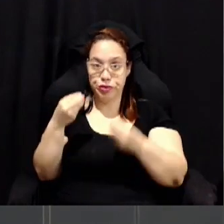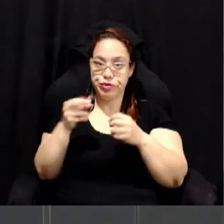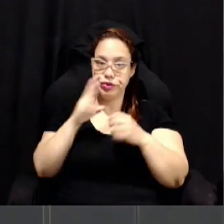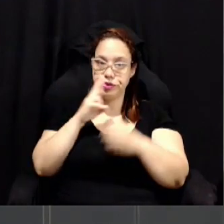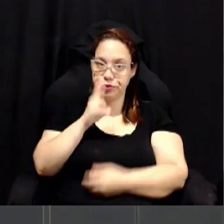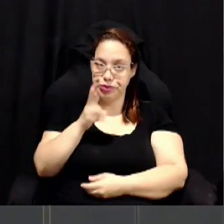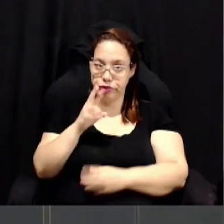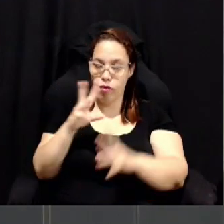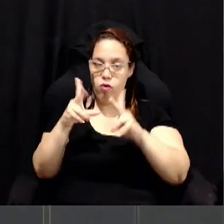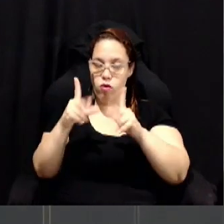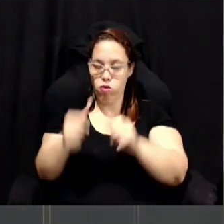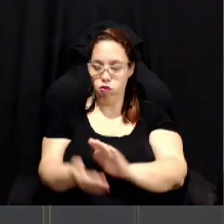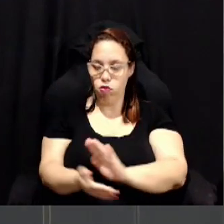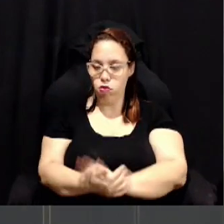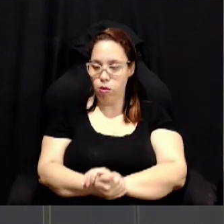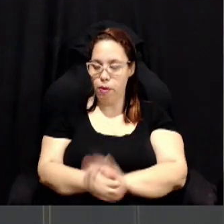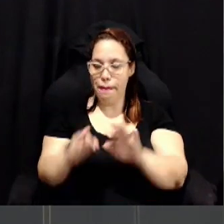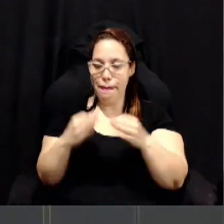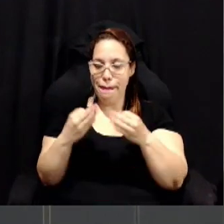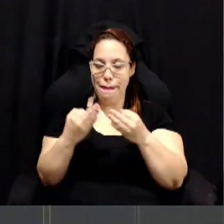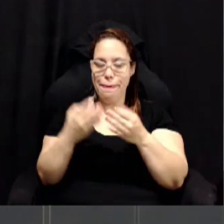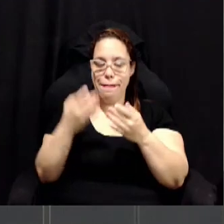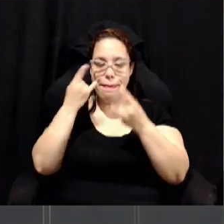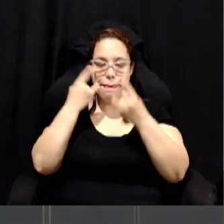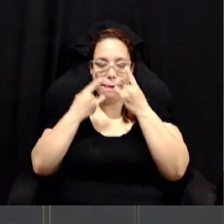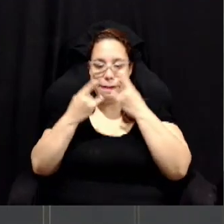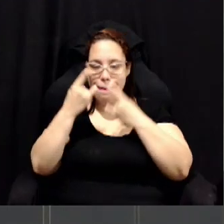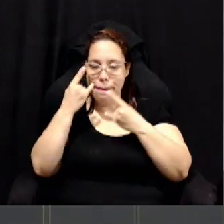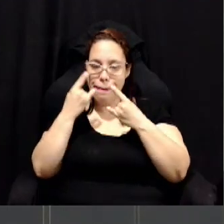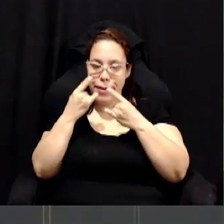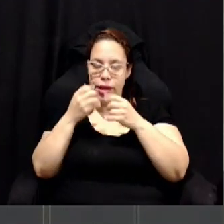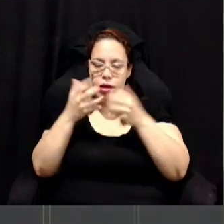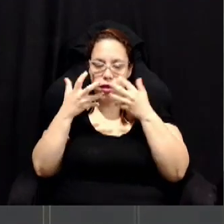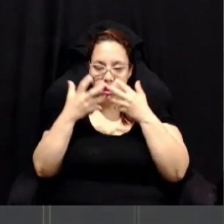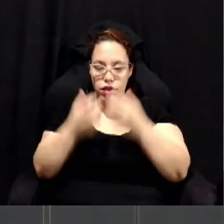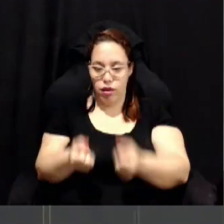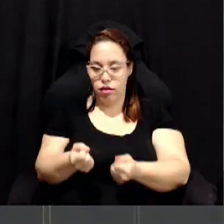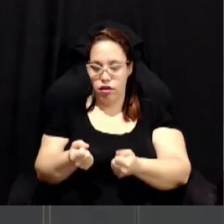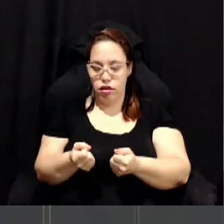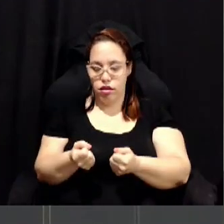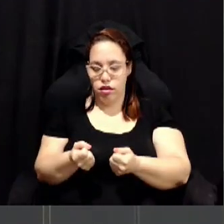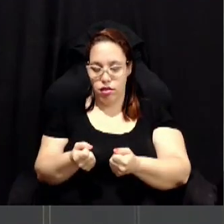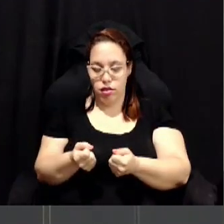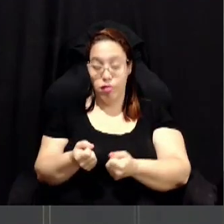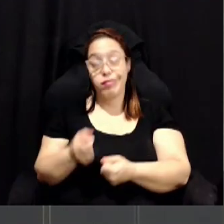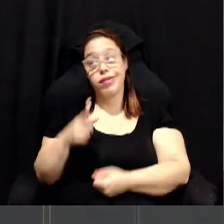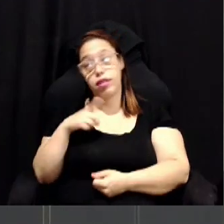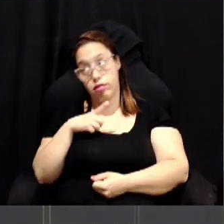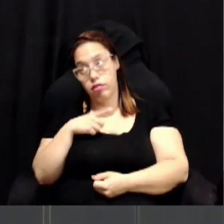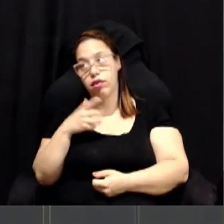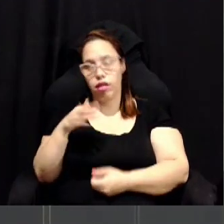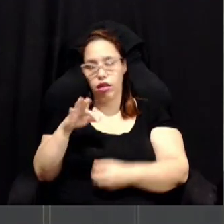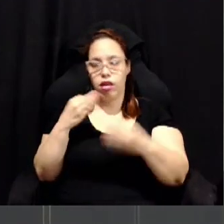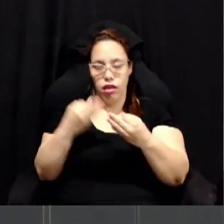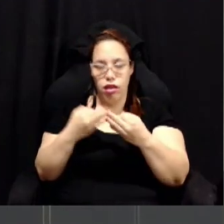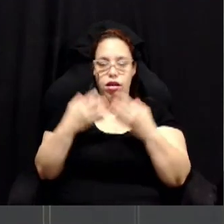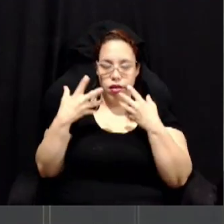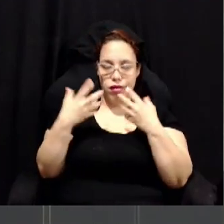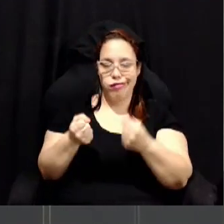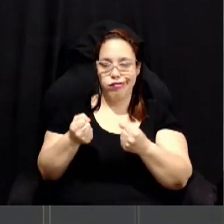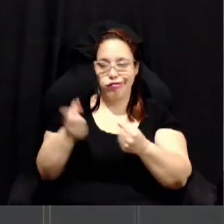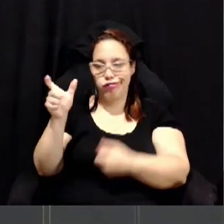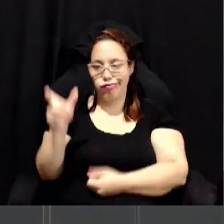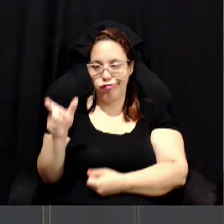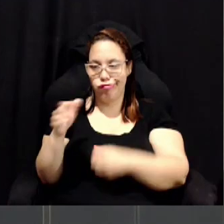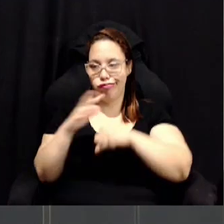isso, né, da família interessada, da família que aceita a condição, porque primeiro tem isso, né, a família precisa aceitar a condição,